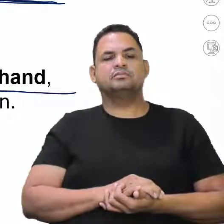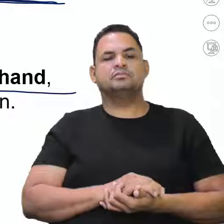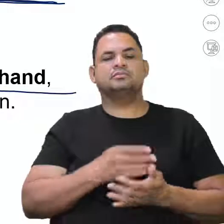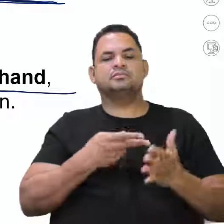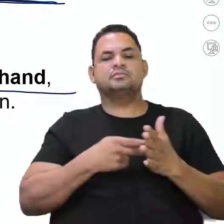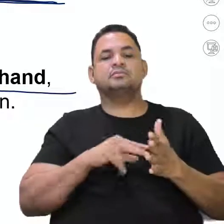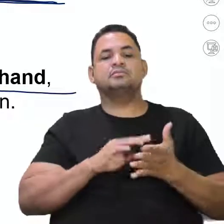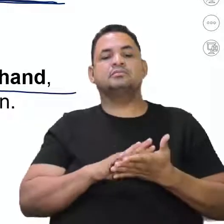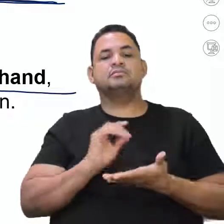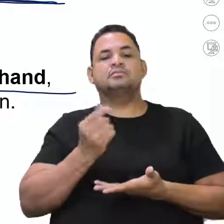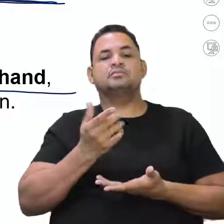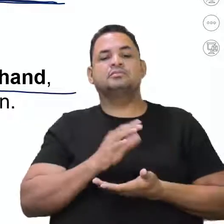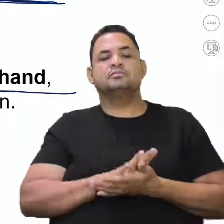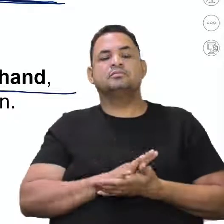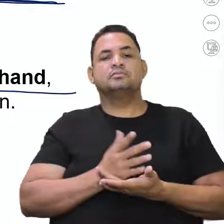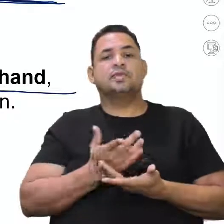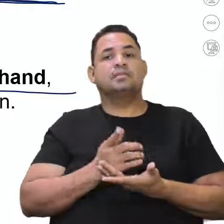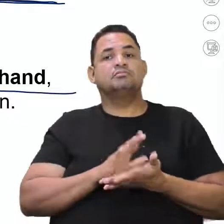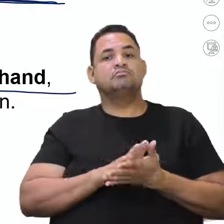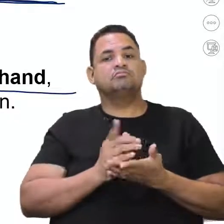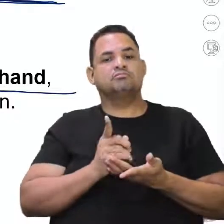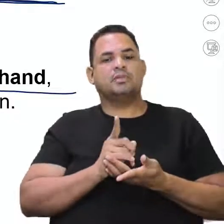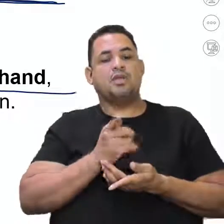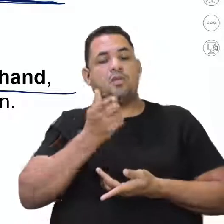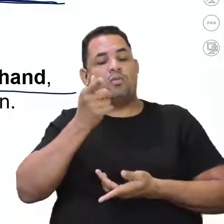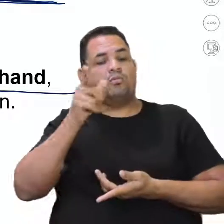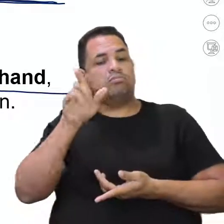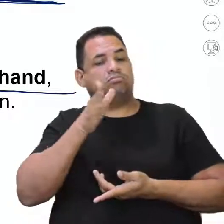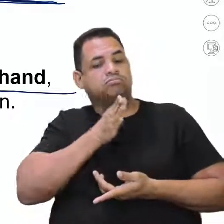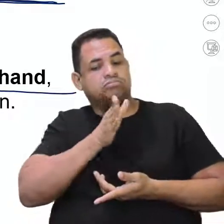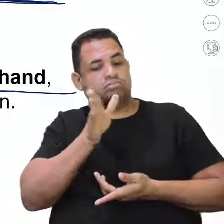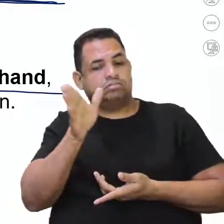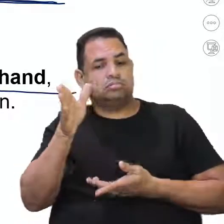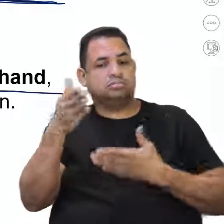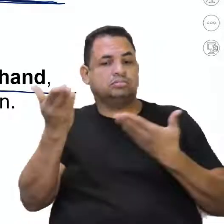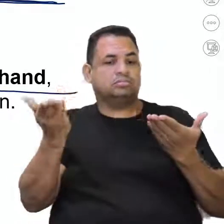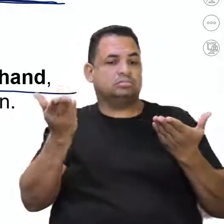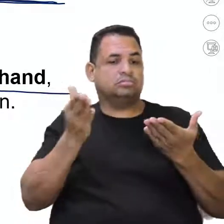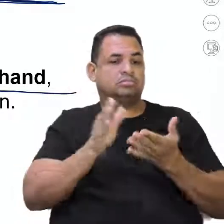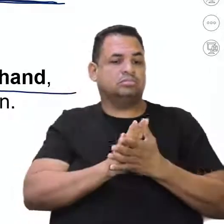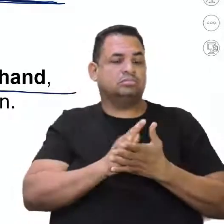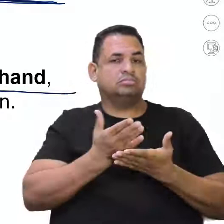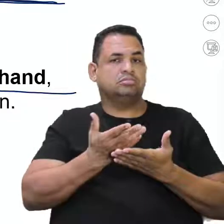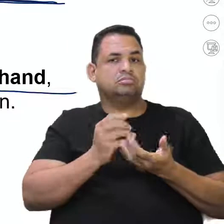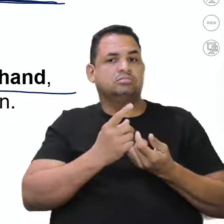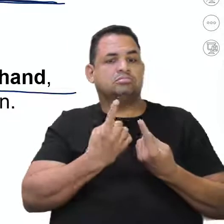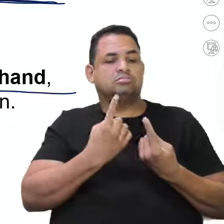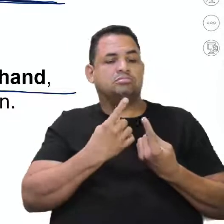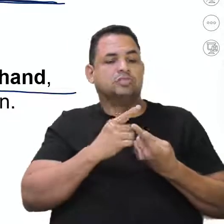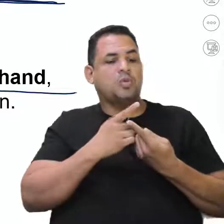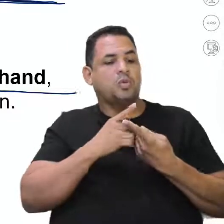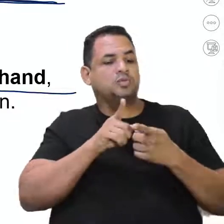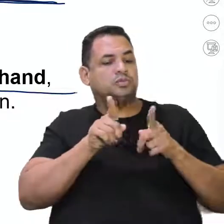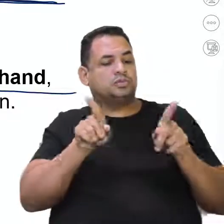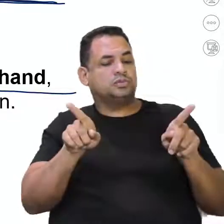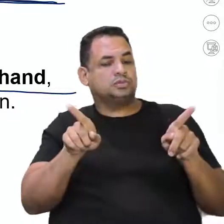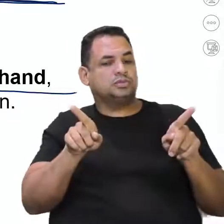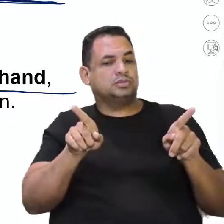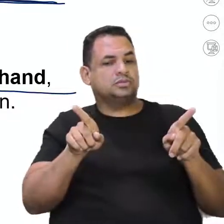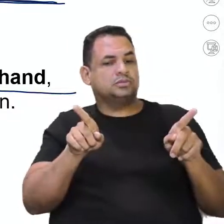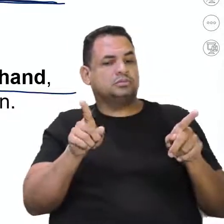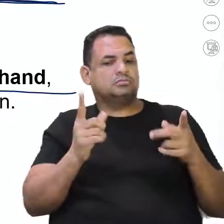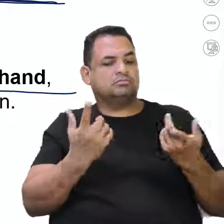ele significa o quê? Por outro lado, e ele introduz um aspecto constrativo,